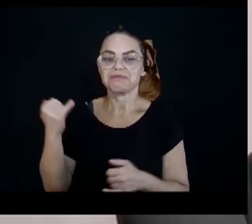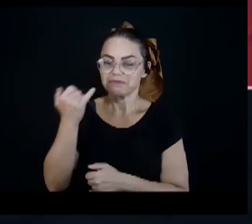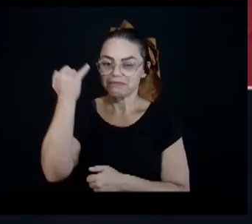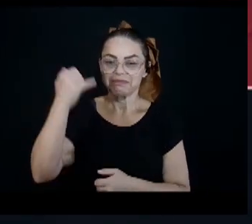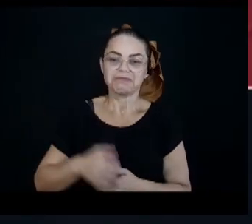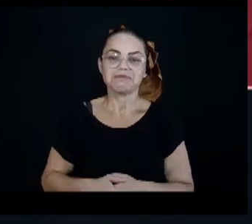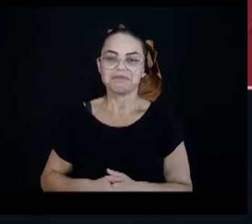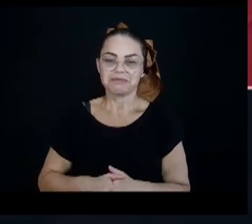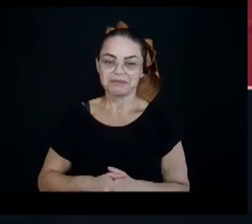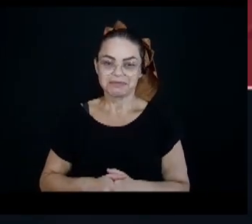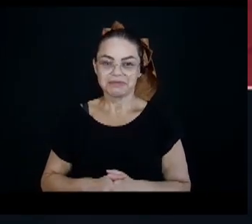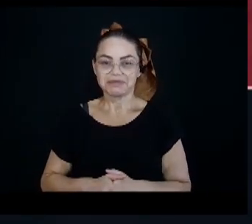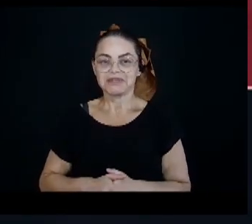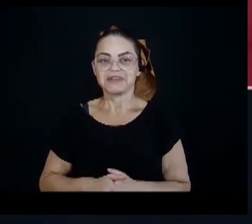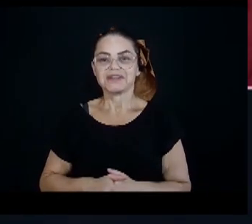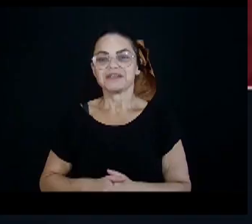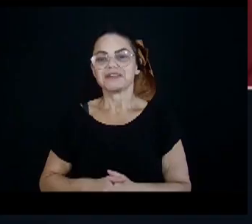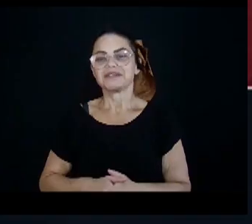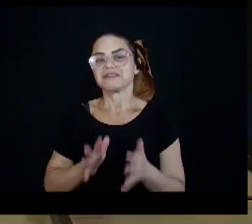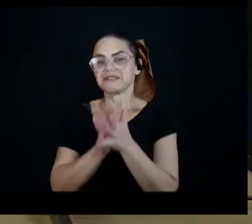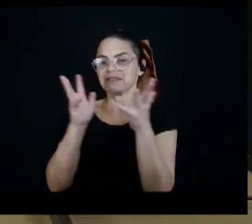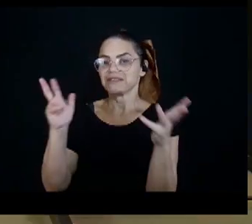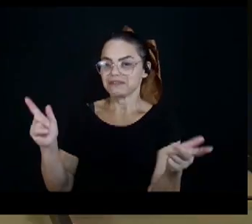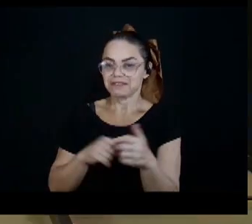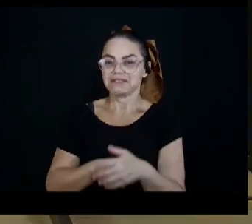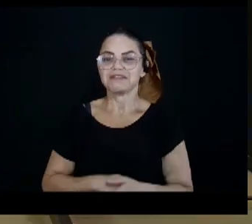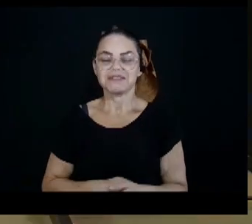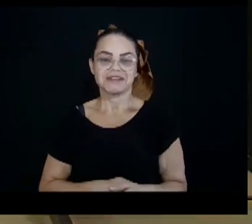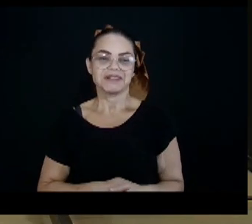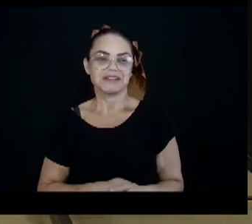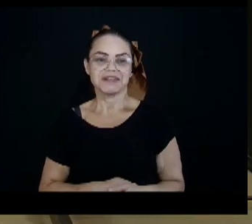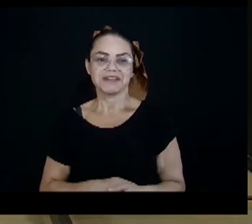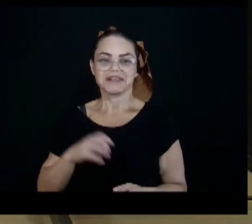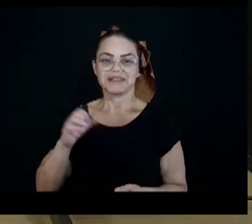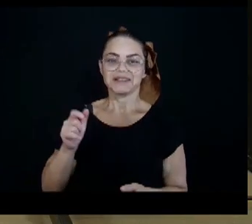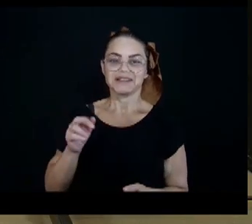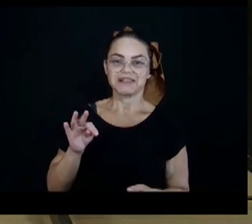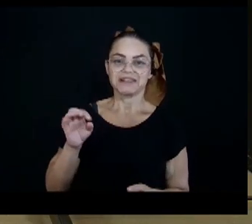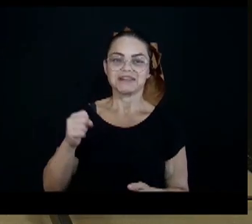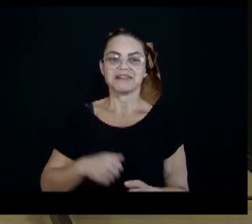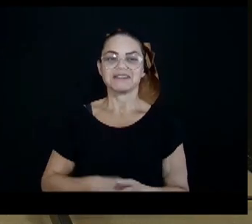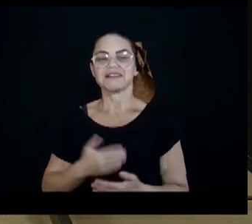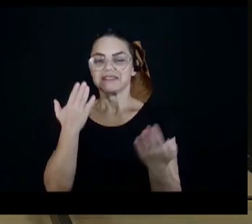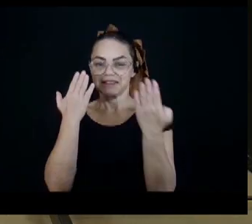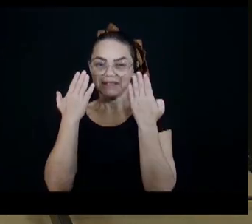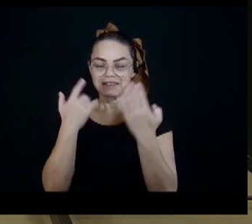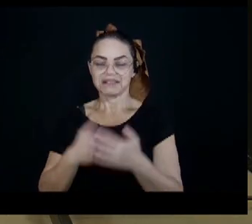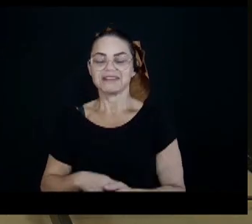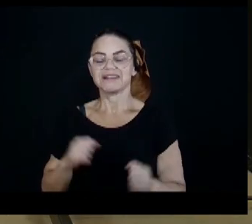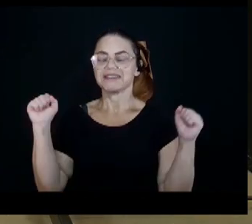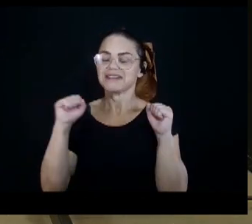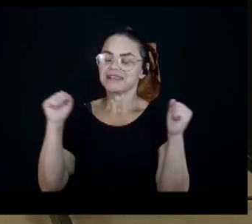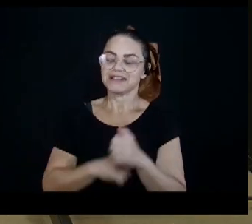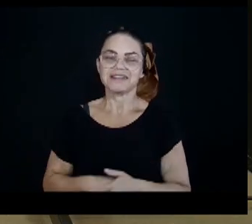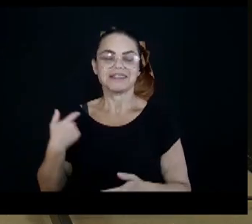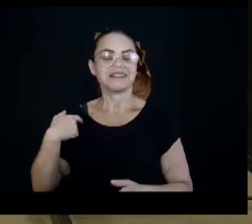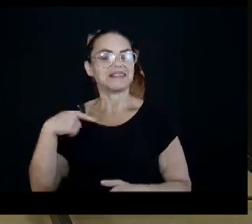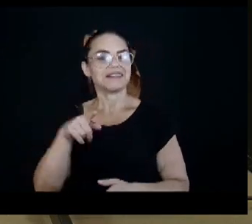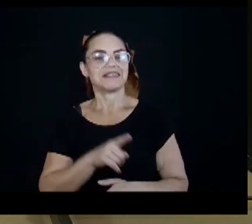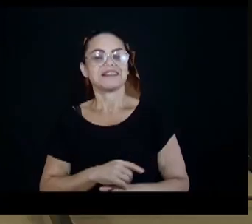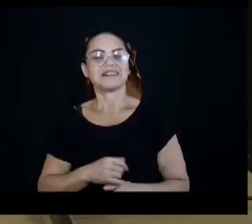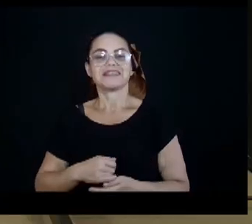mercado. Maravilhoso. E você, Cris, nossa psicóloga, adoro quando você vem no programa, explica,